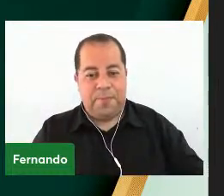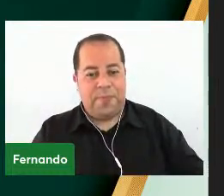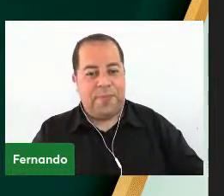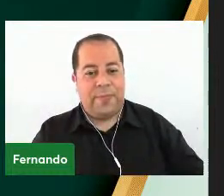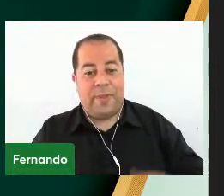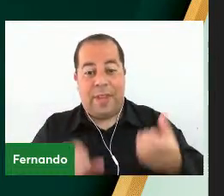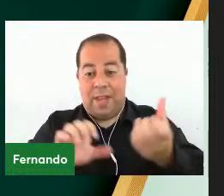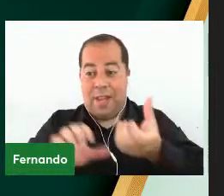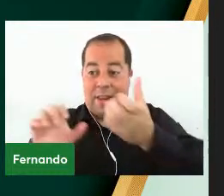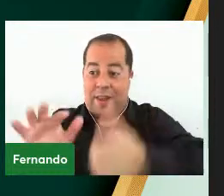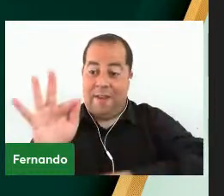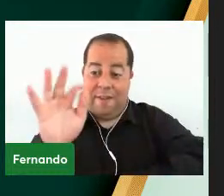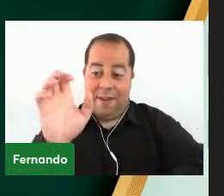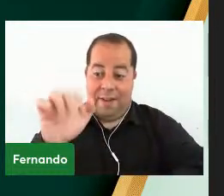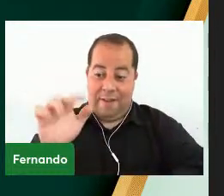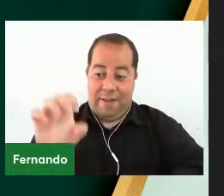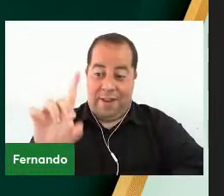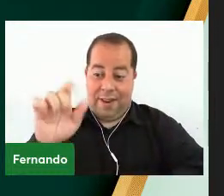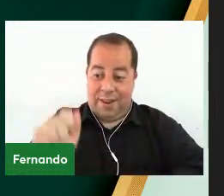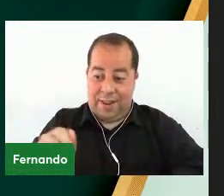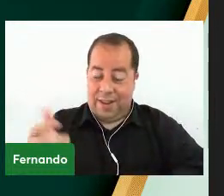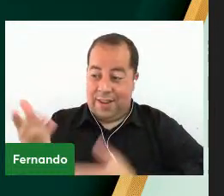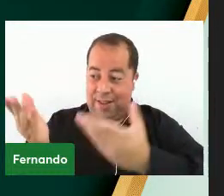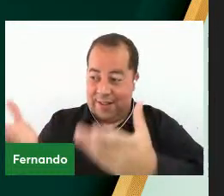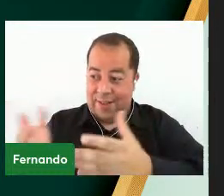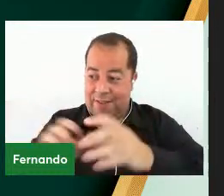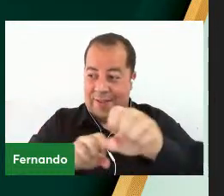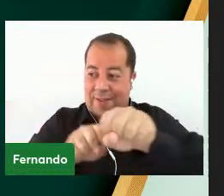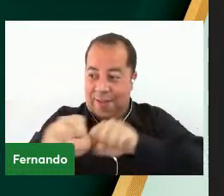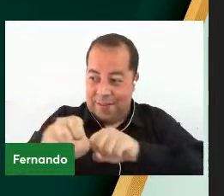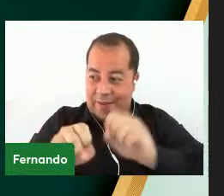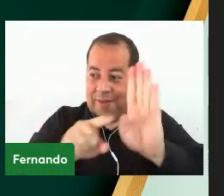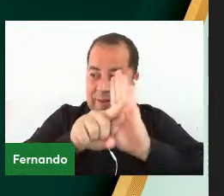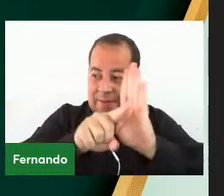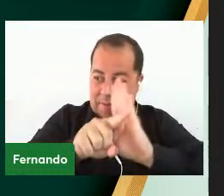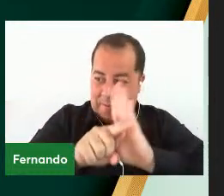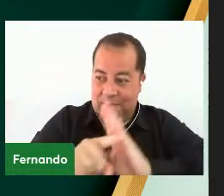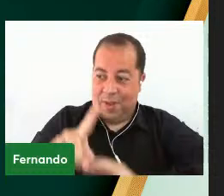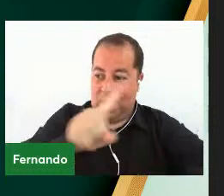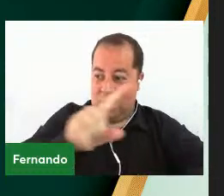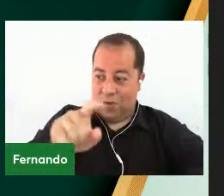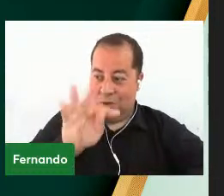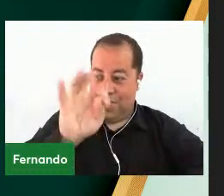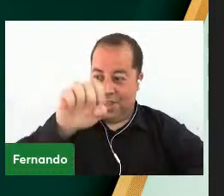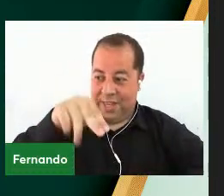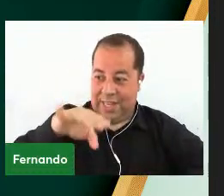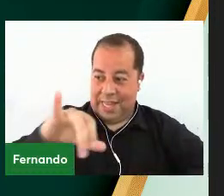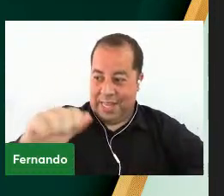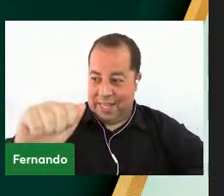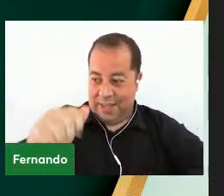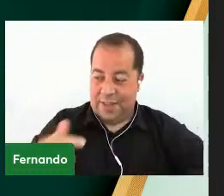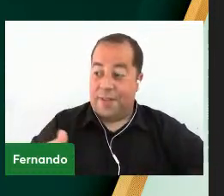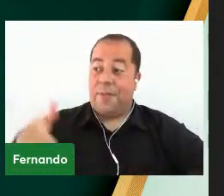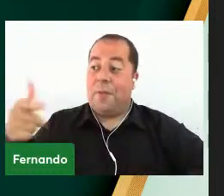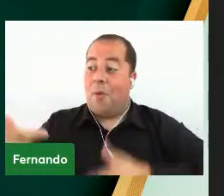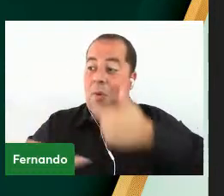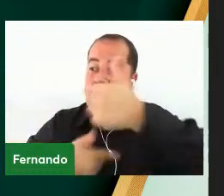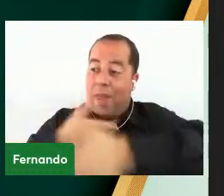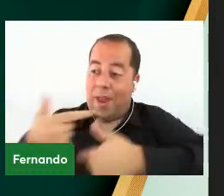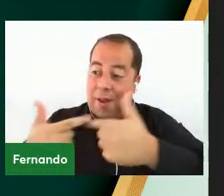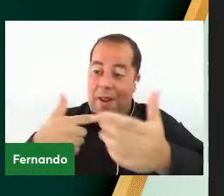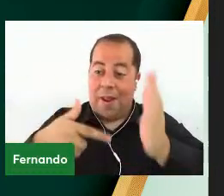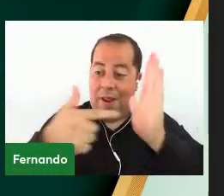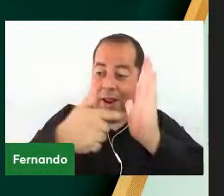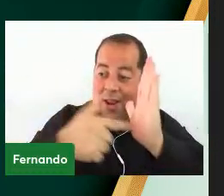Confiro a Fernanda Francis Gonçalves o grau de bacharel em zootecnia para que possa usufruir de todos os direitos